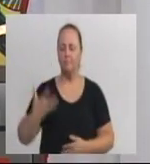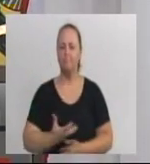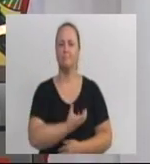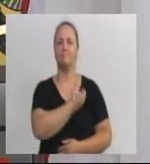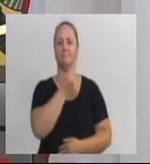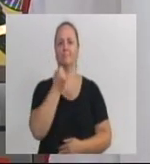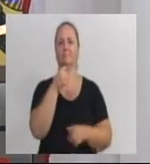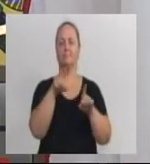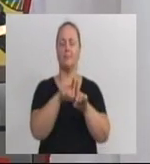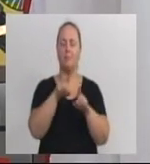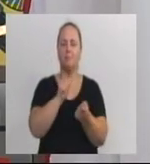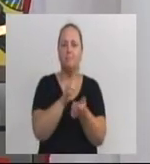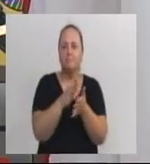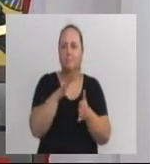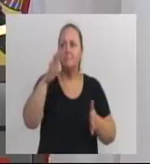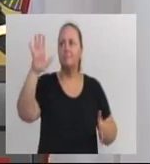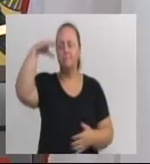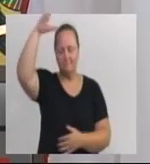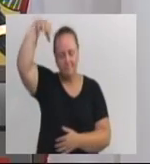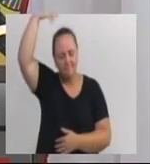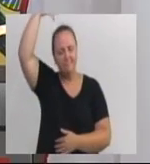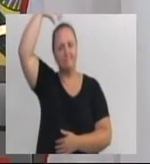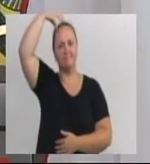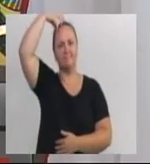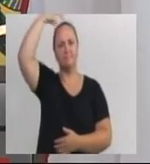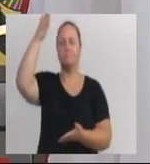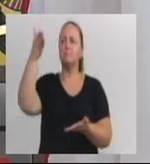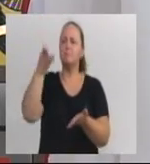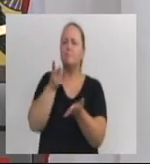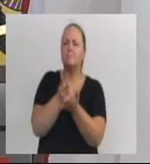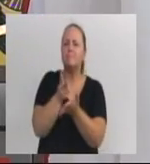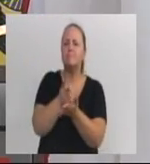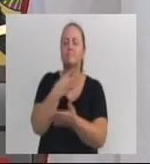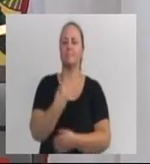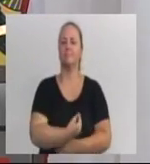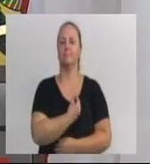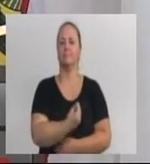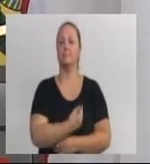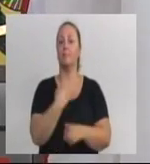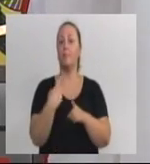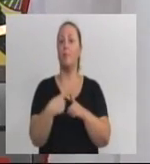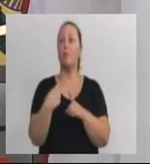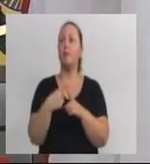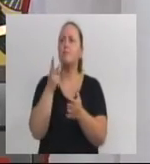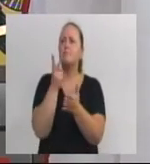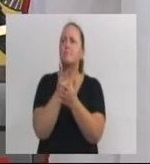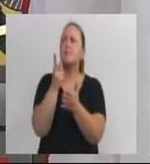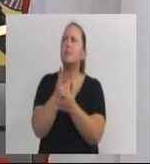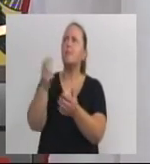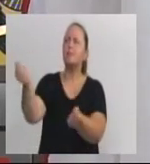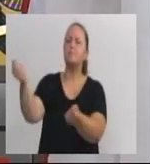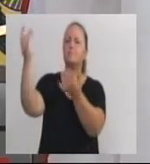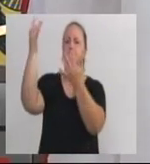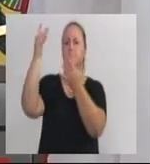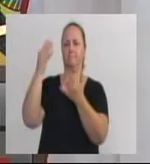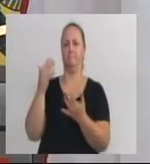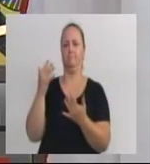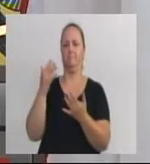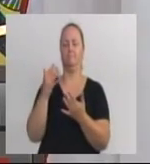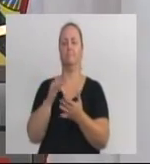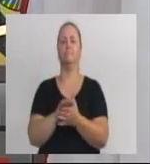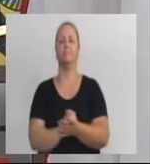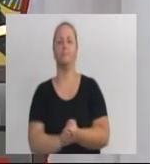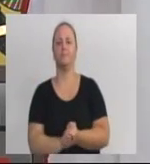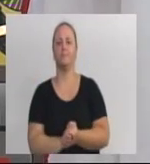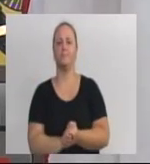e de majestade. O sobreviveste, pois o pusestes por bênção, Senhor. Para sempre o